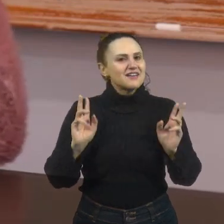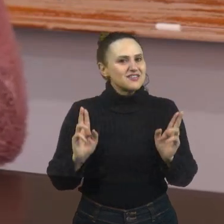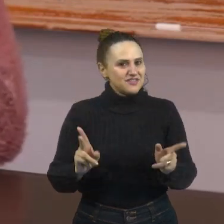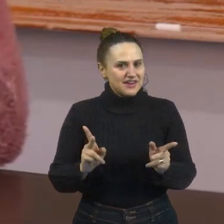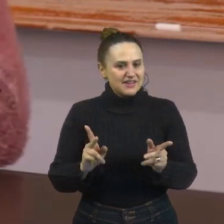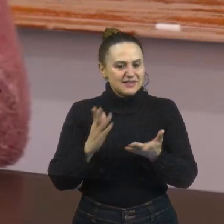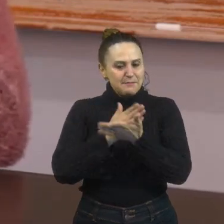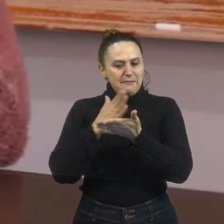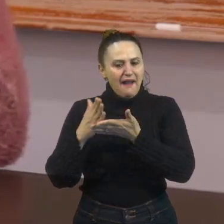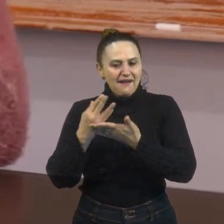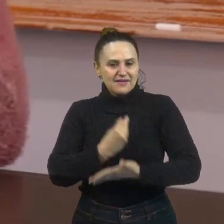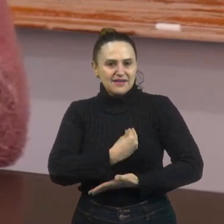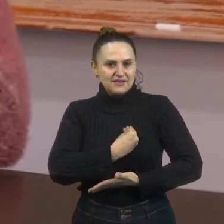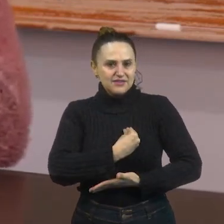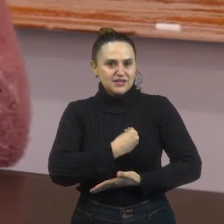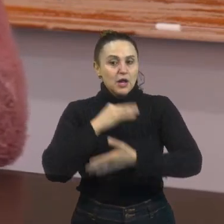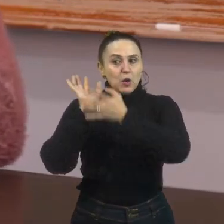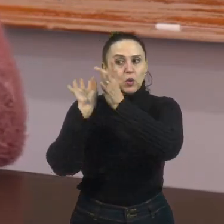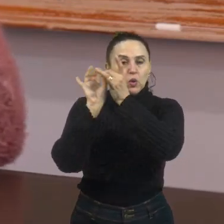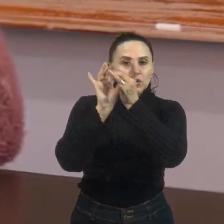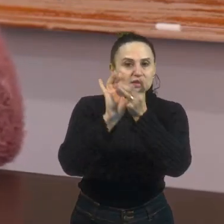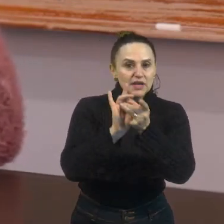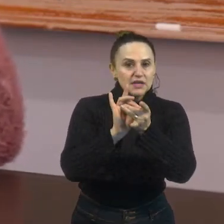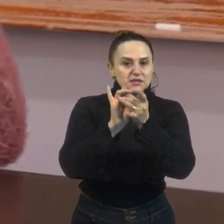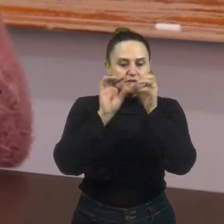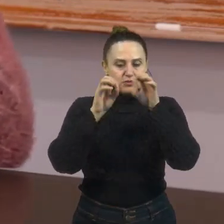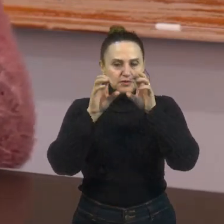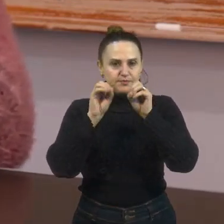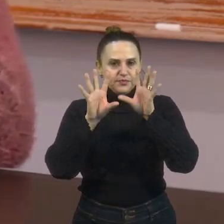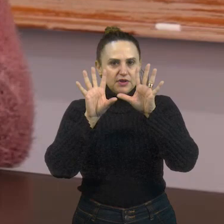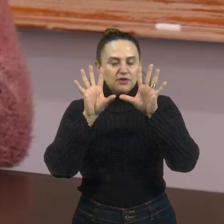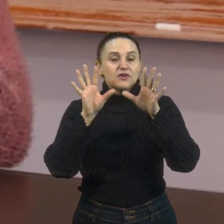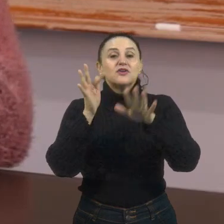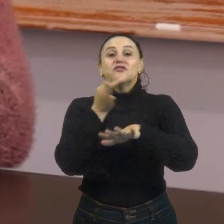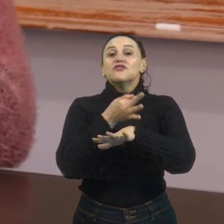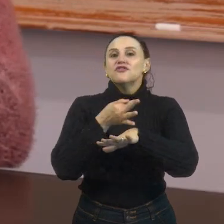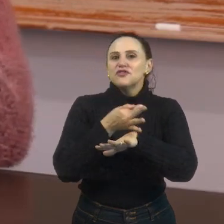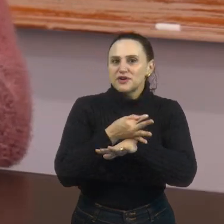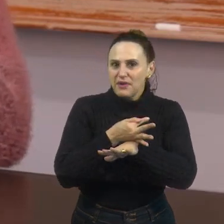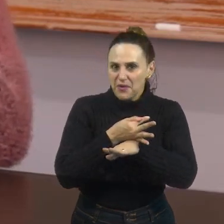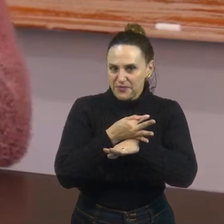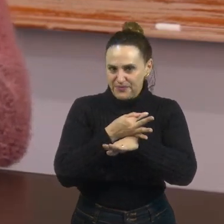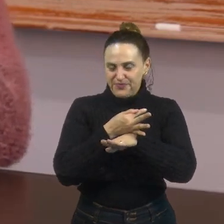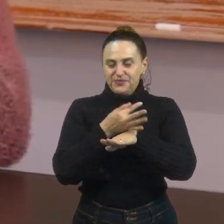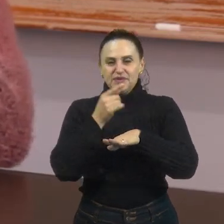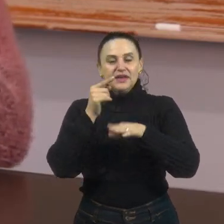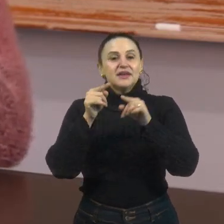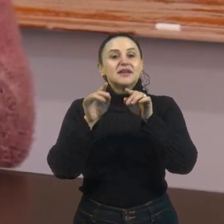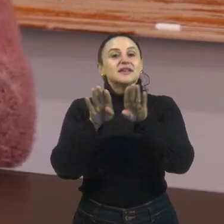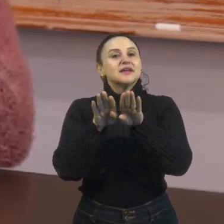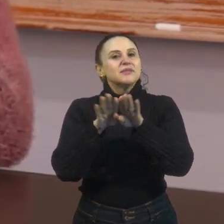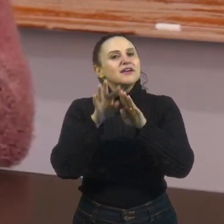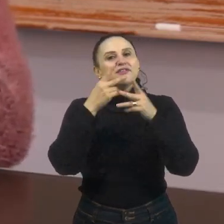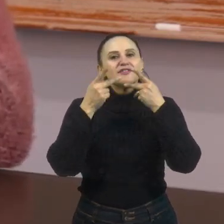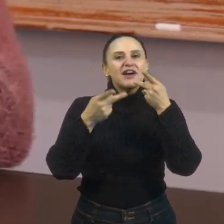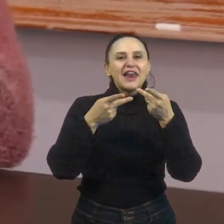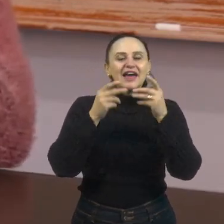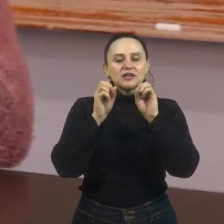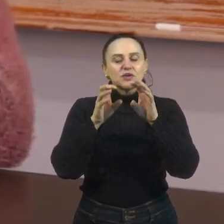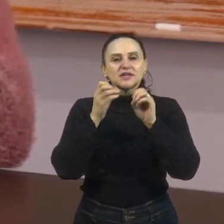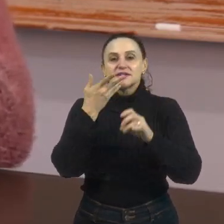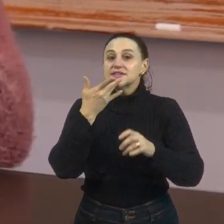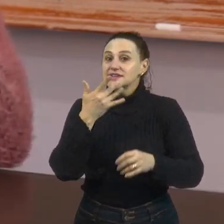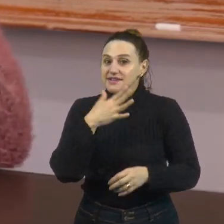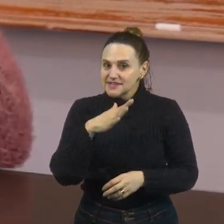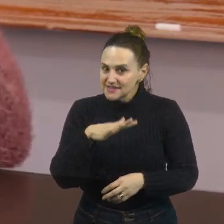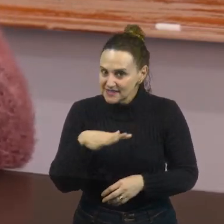nossa vida. No contexto da educação formal. E mais do que isso, gente, eu vou falar lá no e-book de educação de crianças, dos